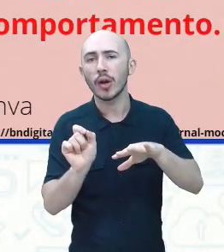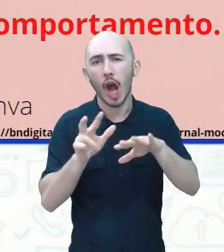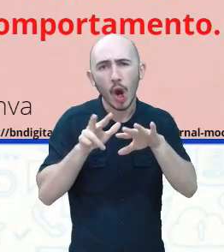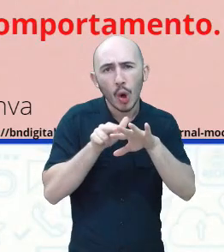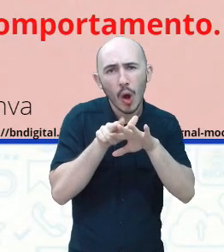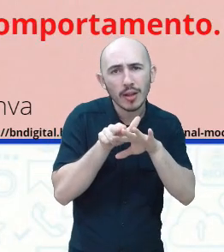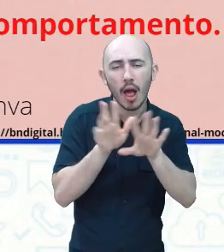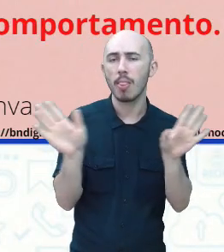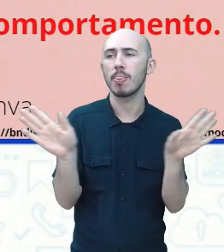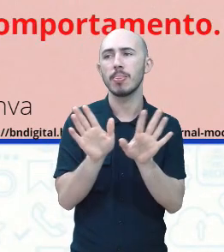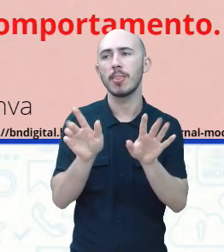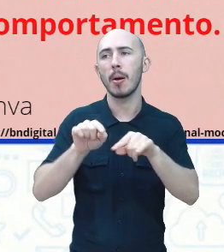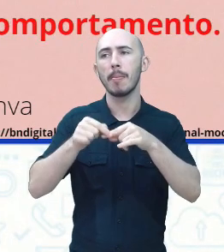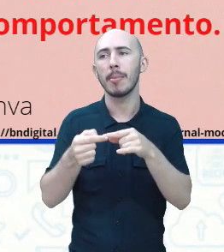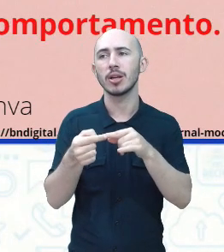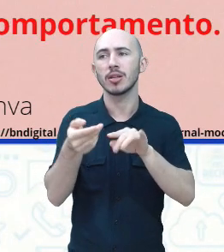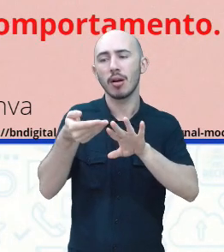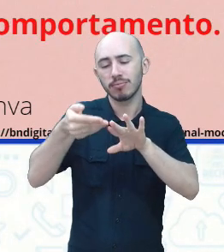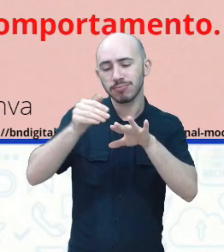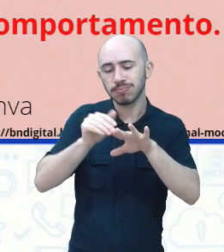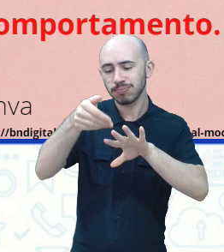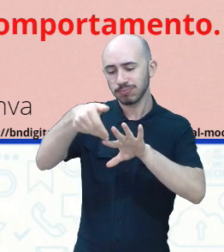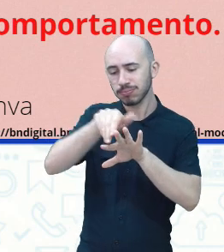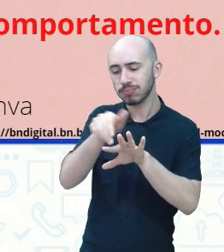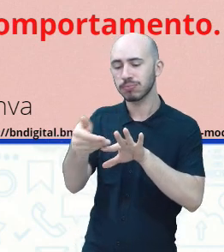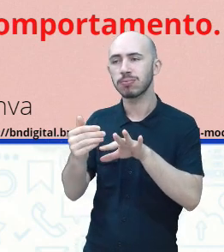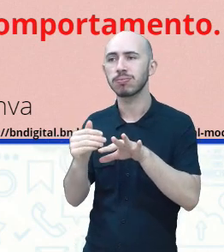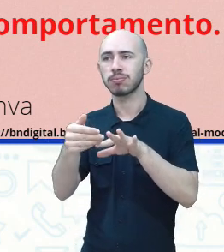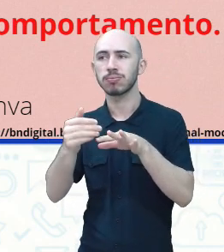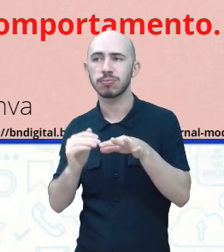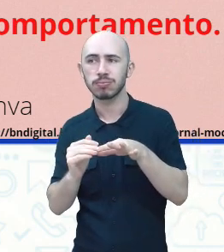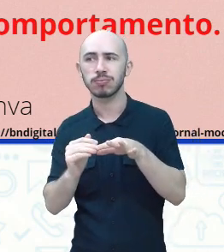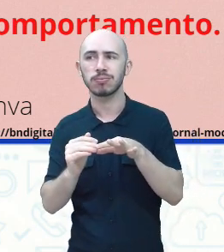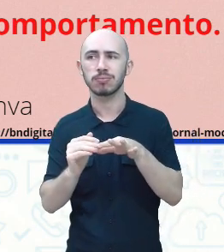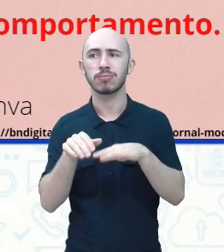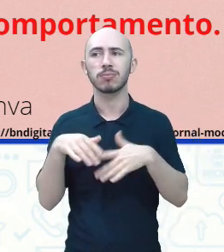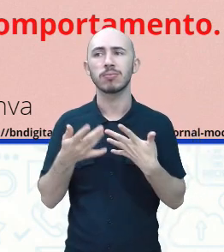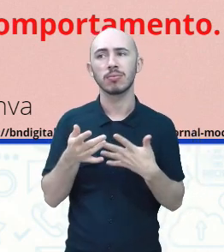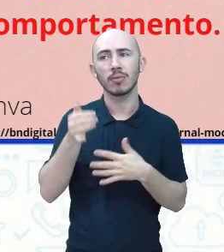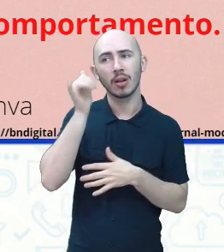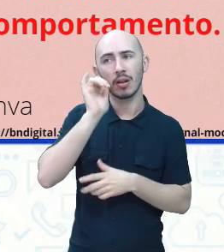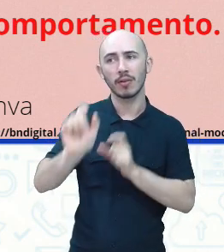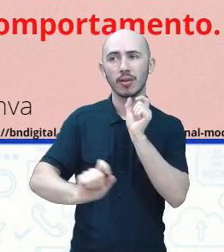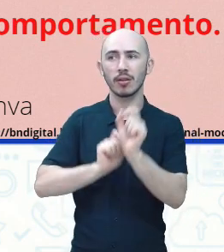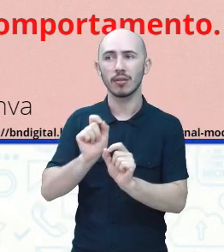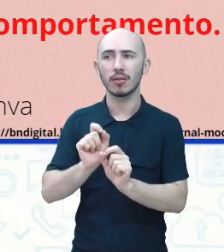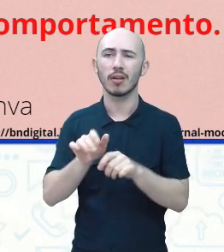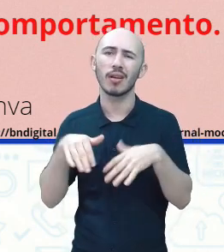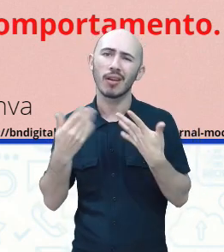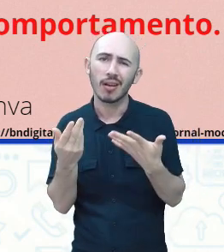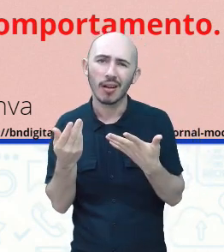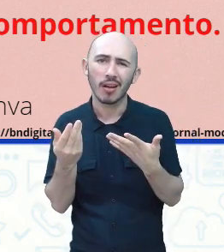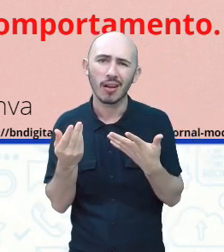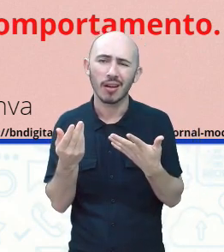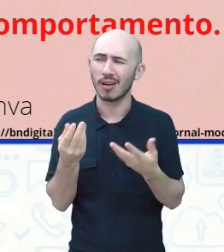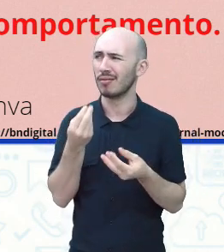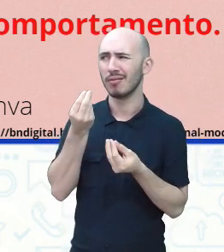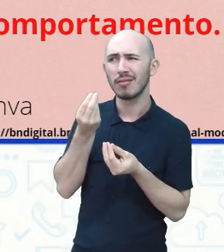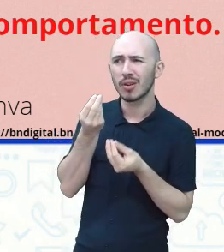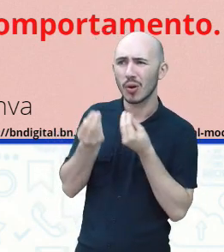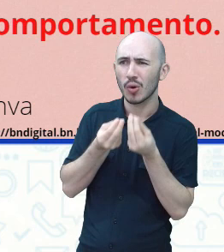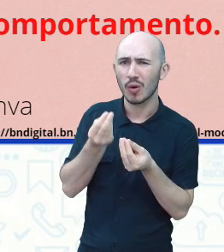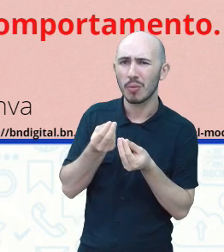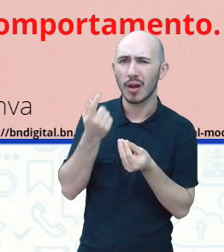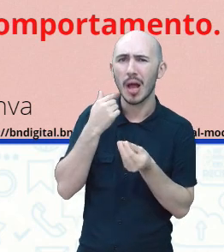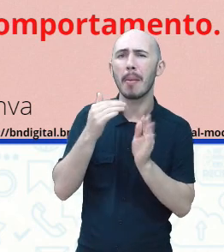cortar, e sim arregaçá-las para evitar que arrebente a pele por cima dos dedos, que é pouco gracioso. Ou seja, na verdade, é um